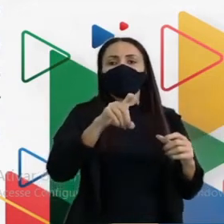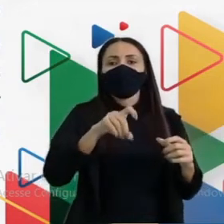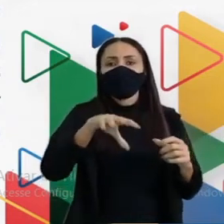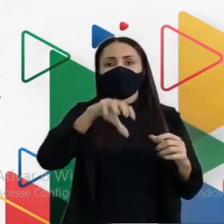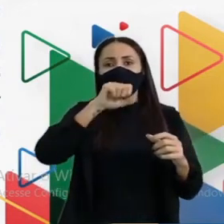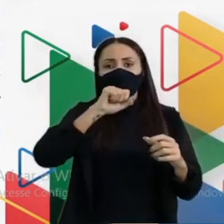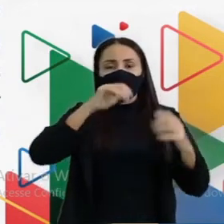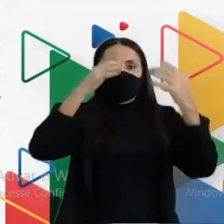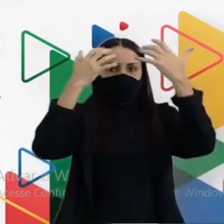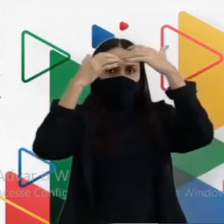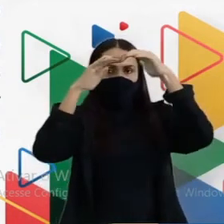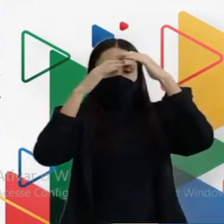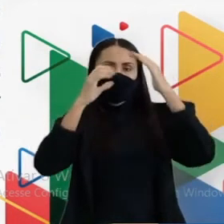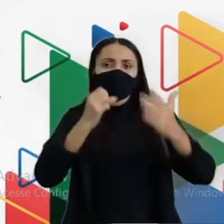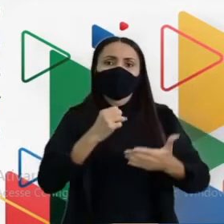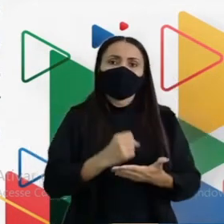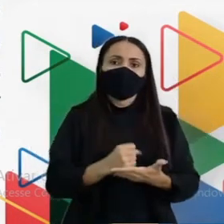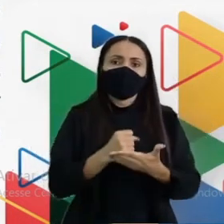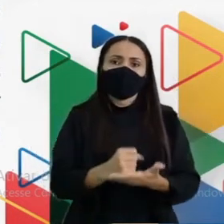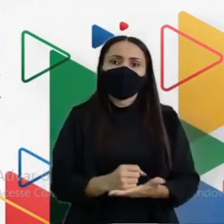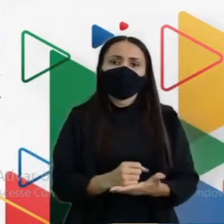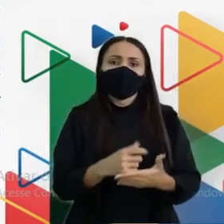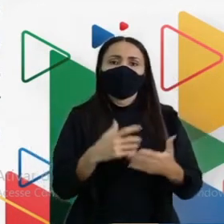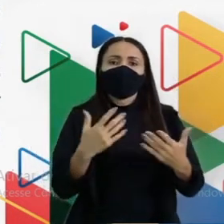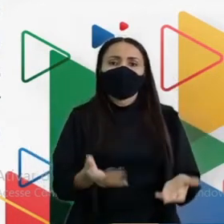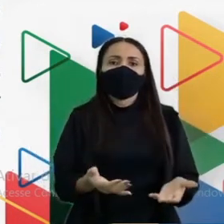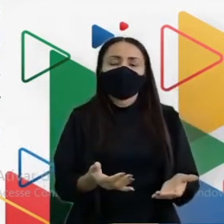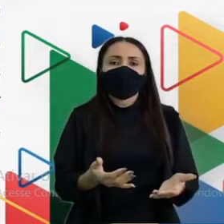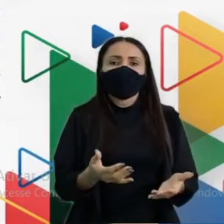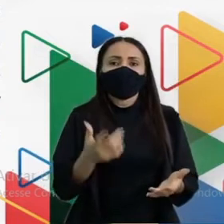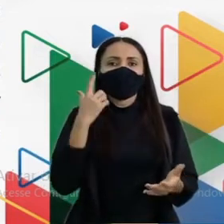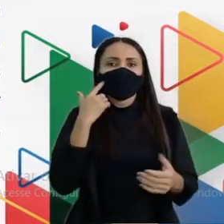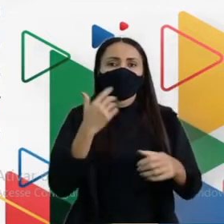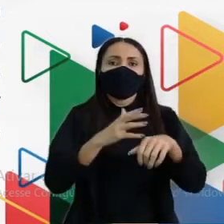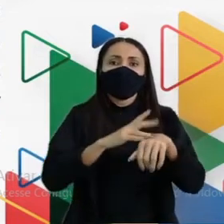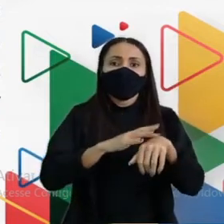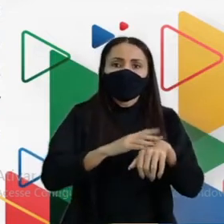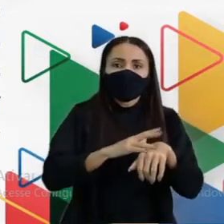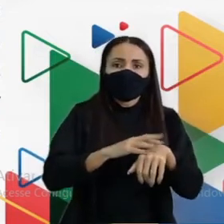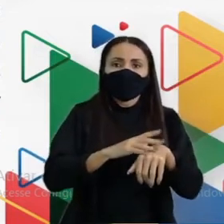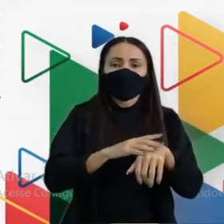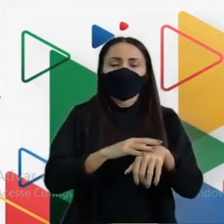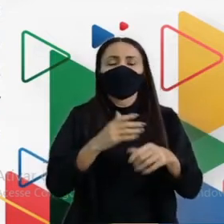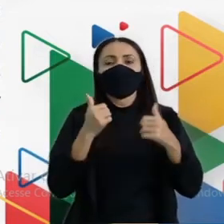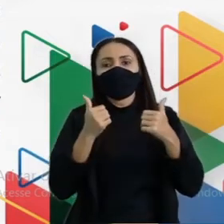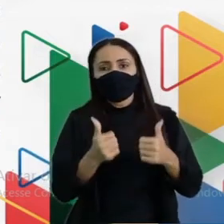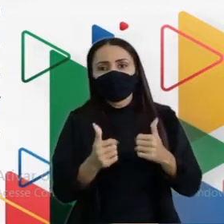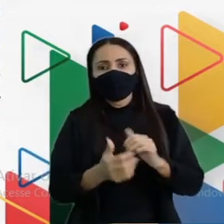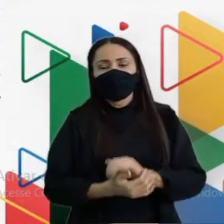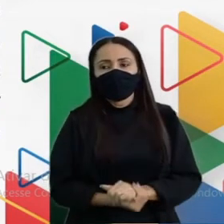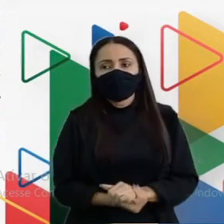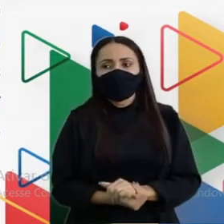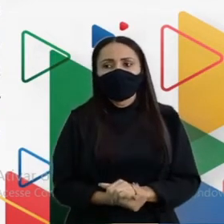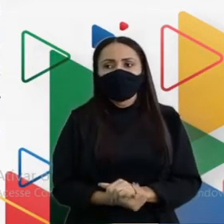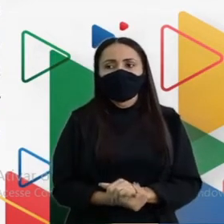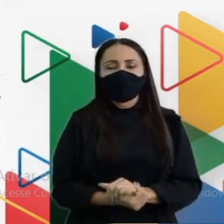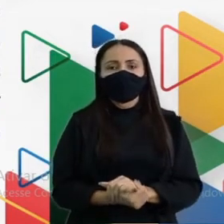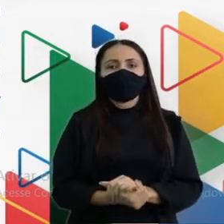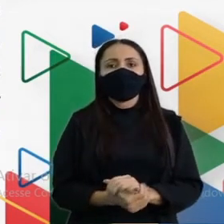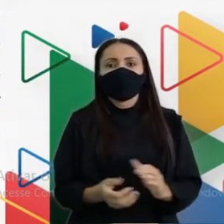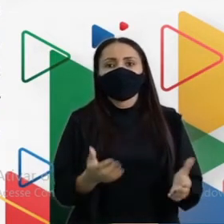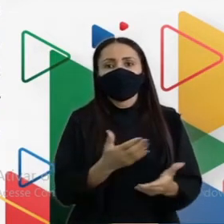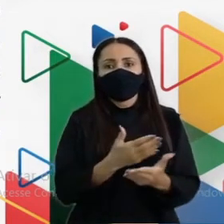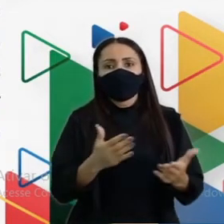cerebral ajudando a evitar graves doenças neurológicas. Olha só, bem como o que?